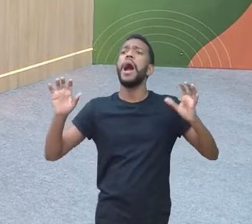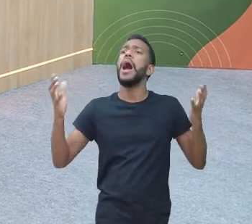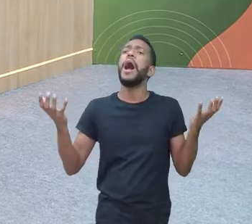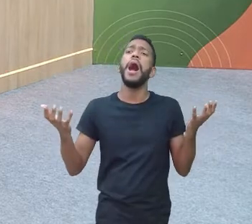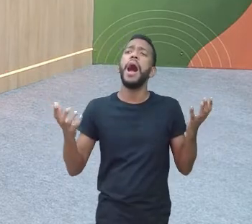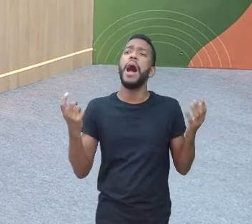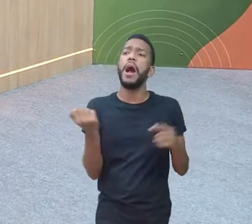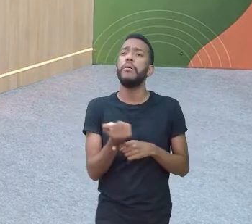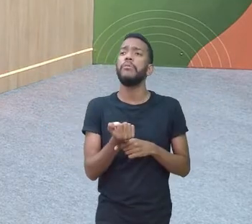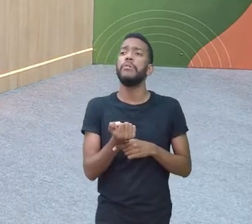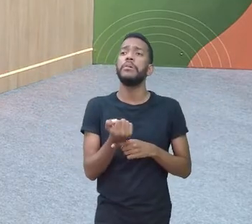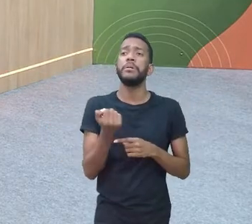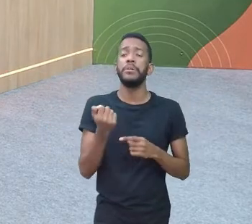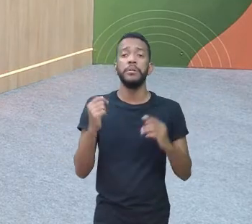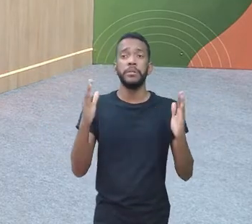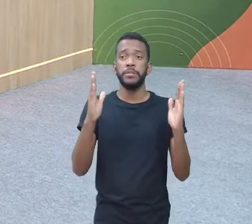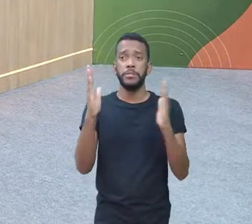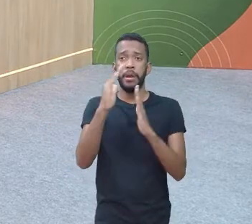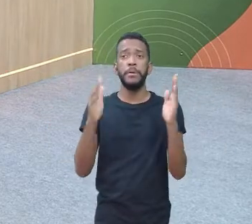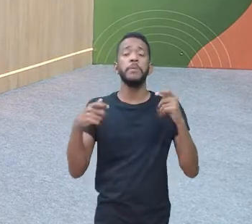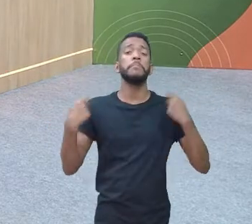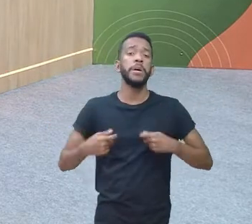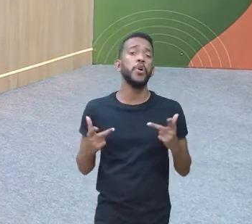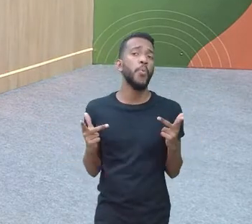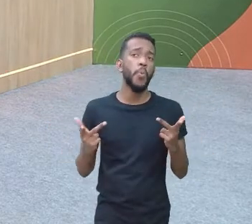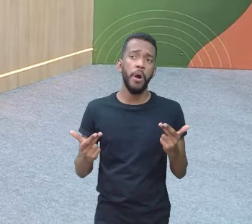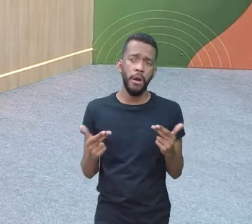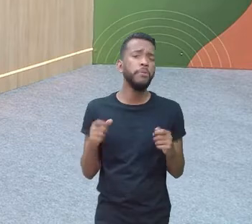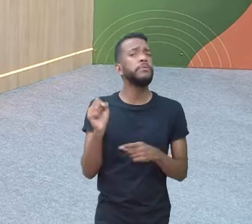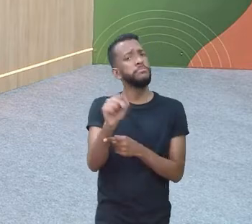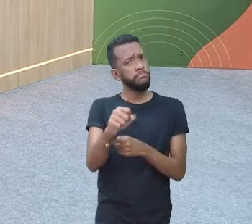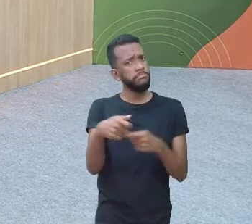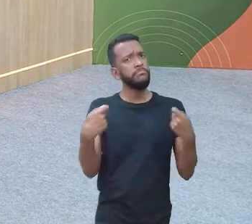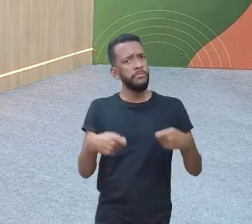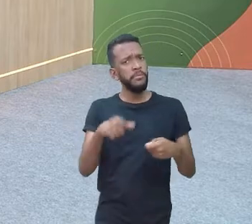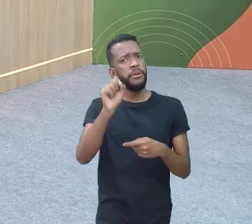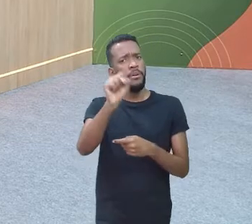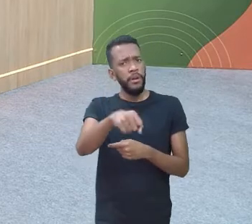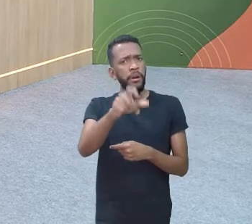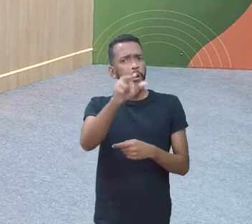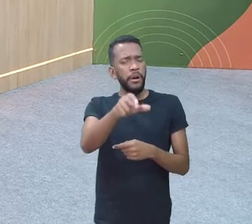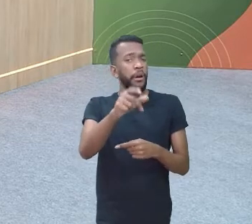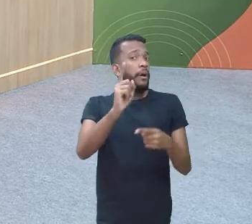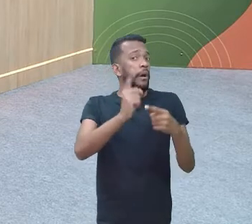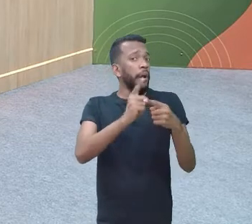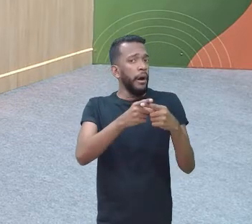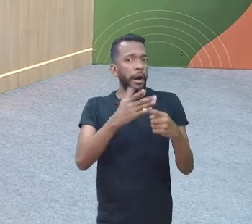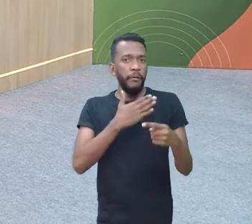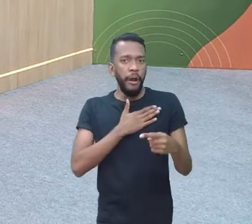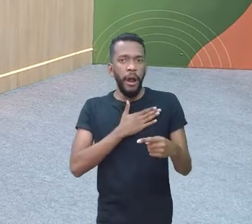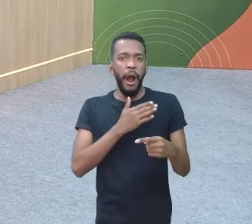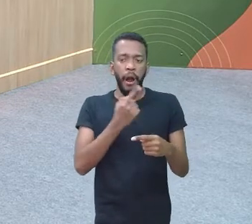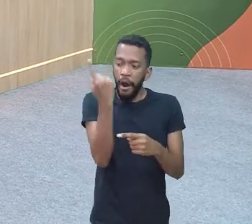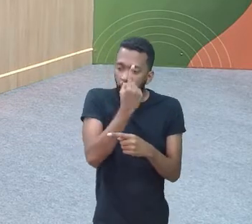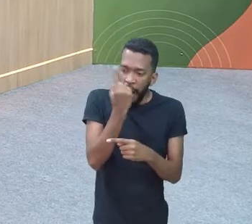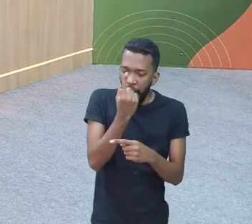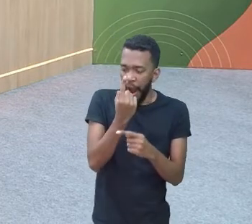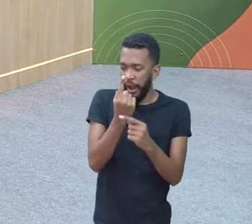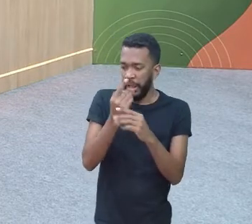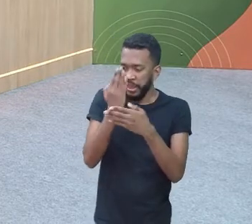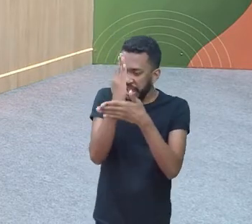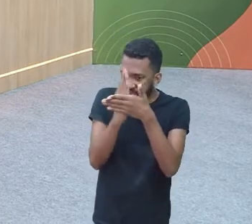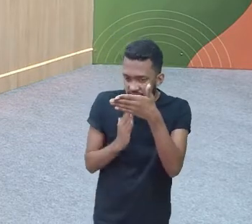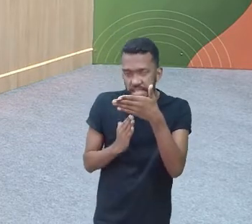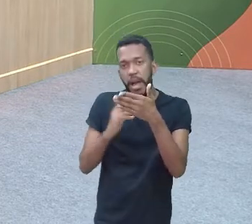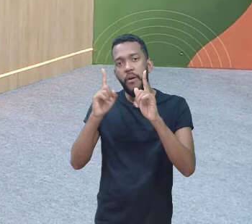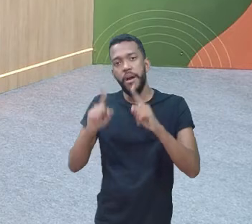que a quantidade, o tamanho das partes tem que ser iguais. Sim, tem que ser iguais. Por quê? A minha primeira divisão